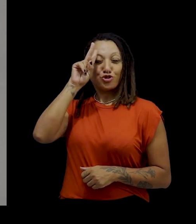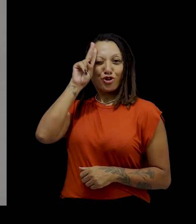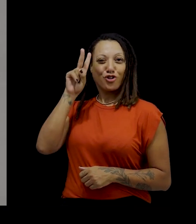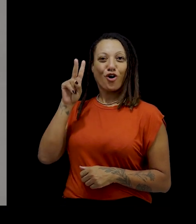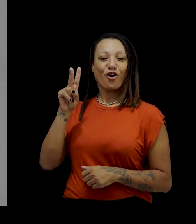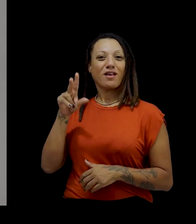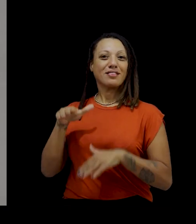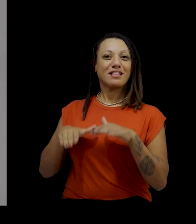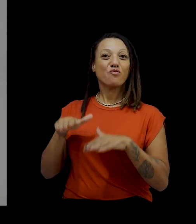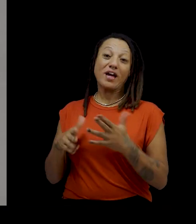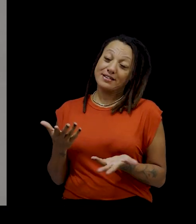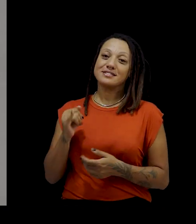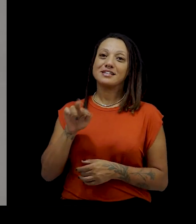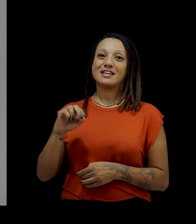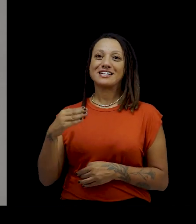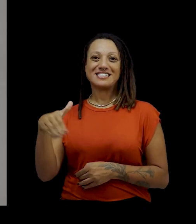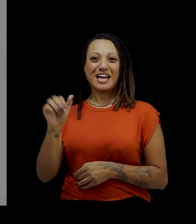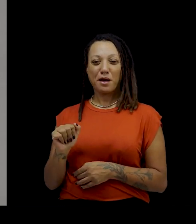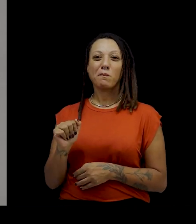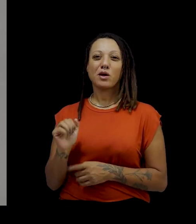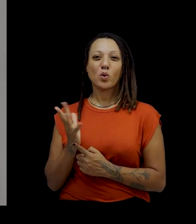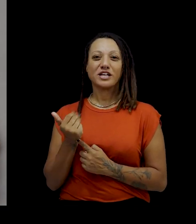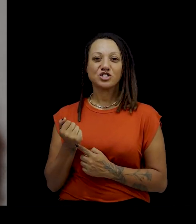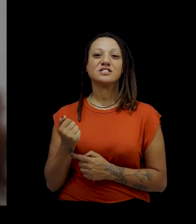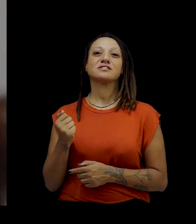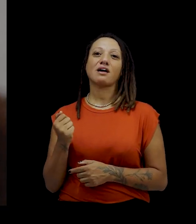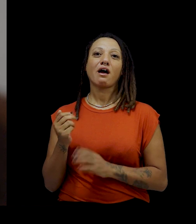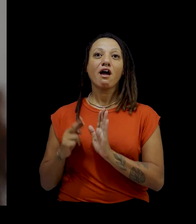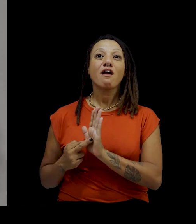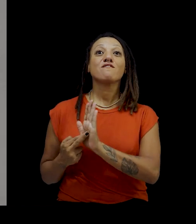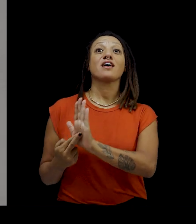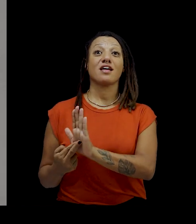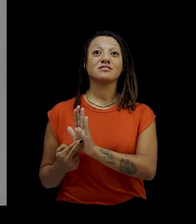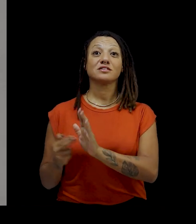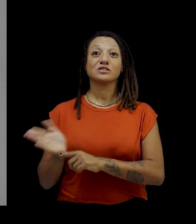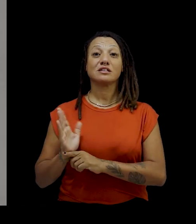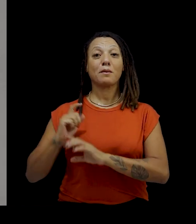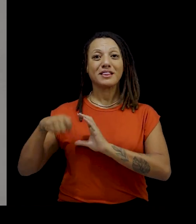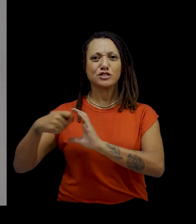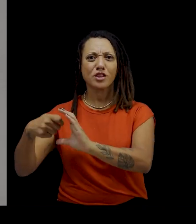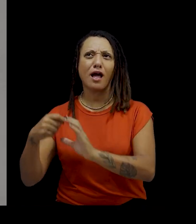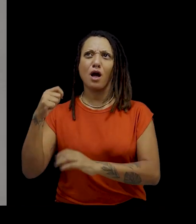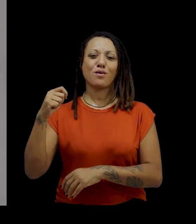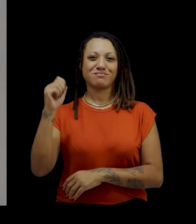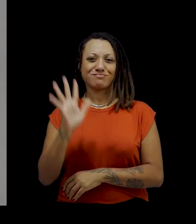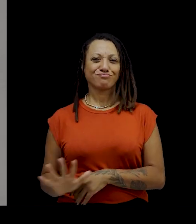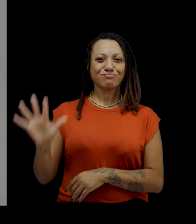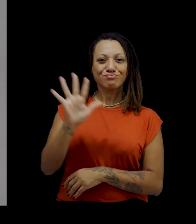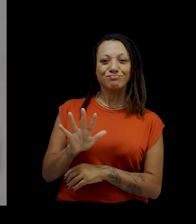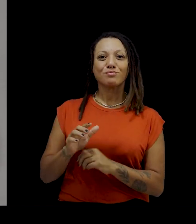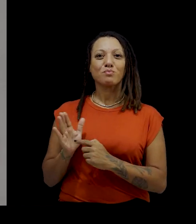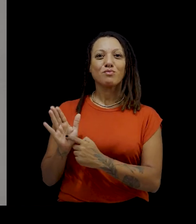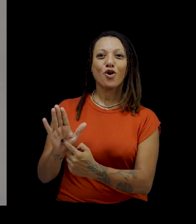localizada assim, na história, né, mas é um peso, né, o Iracema lá do Bodansky como uma referência para o cinema nacional e pelo momento histórico e por